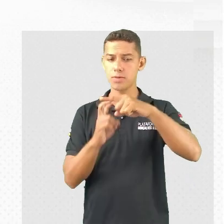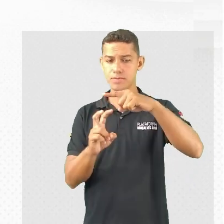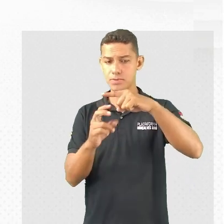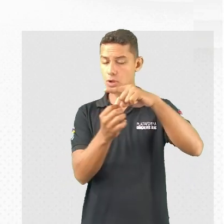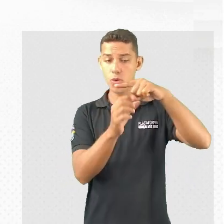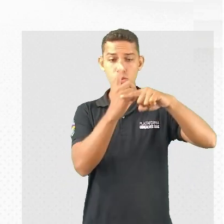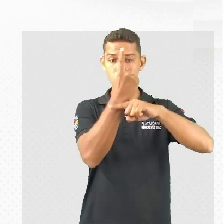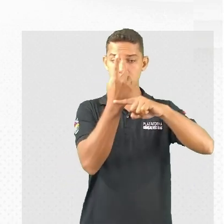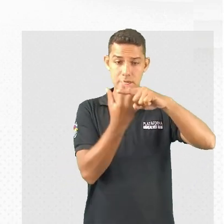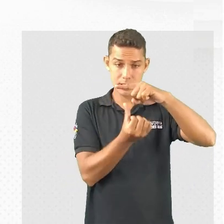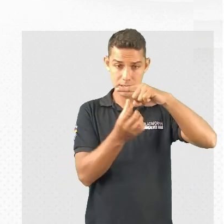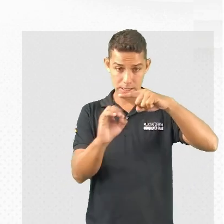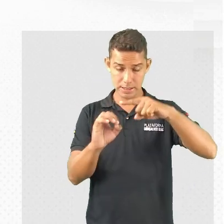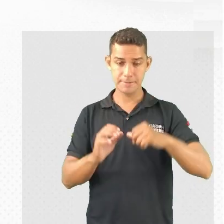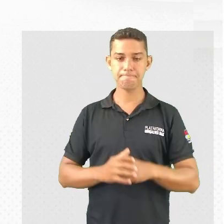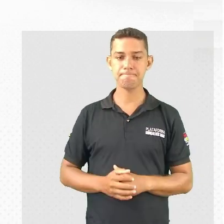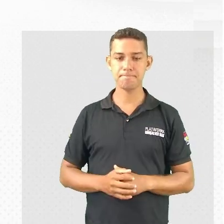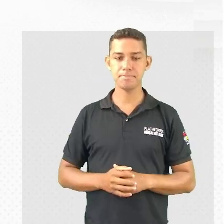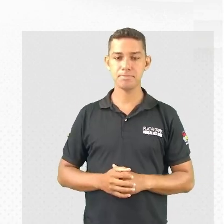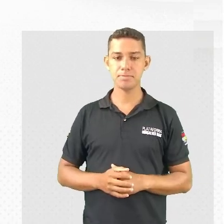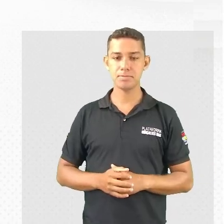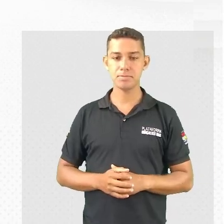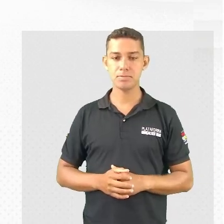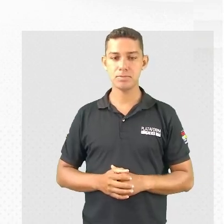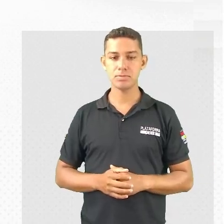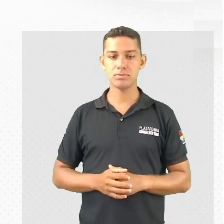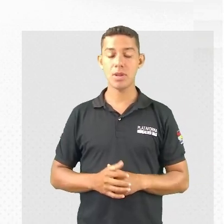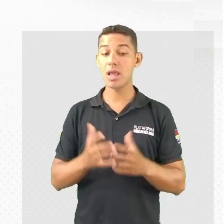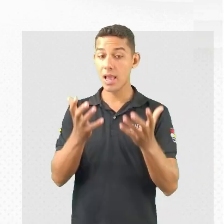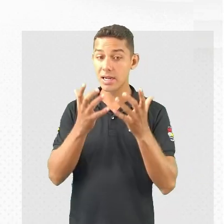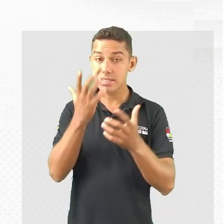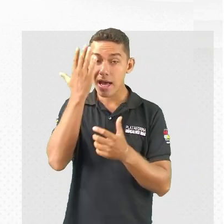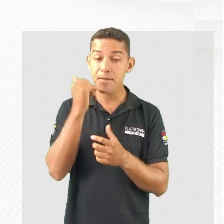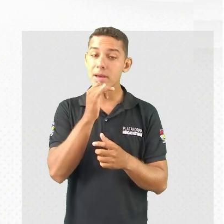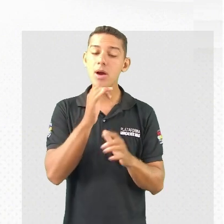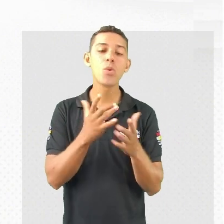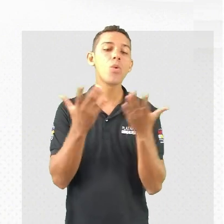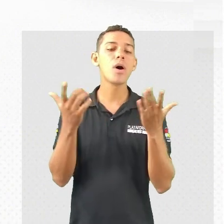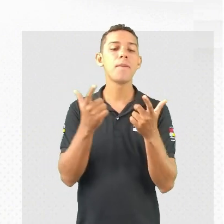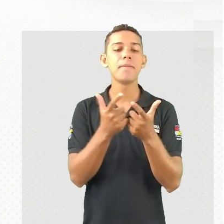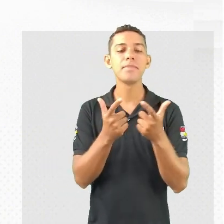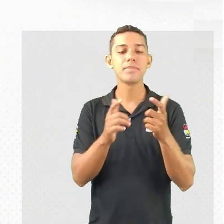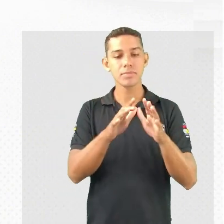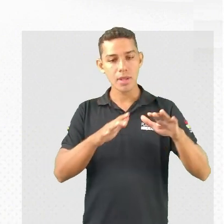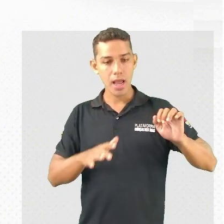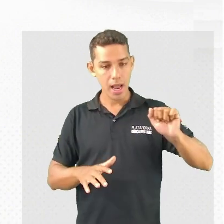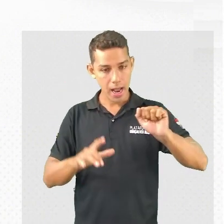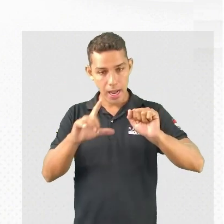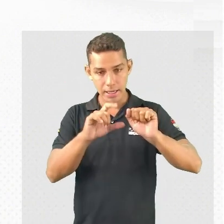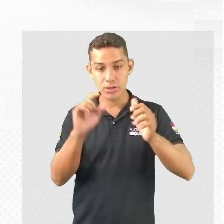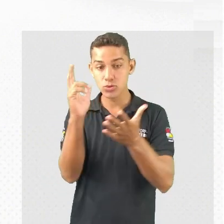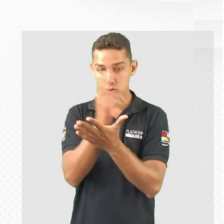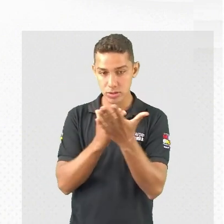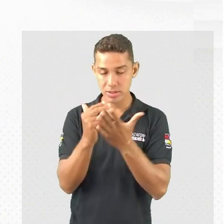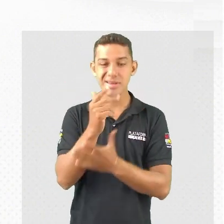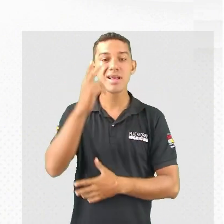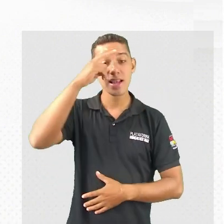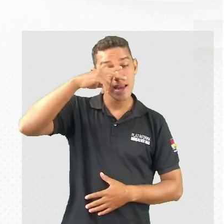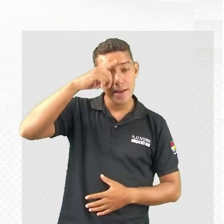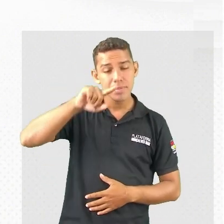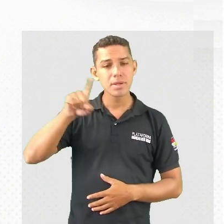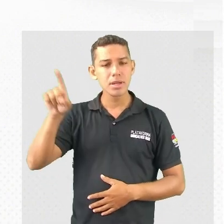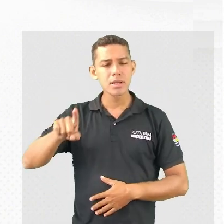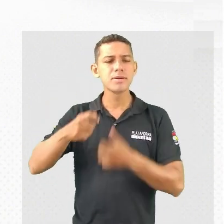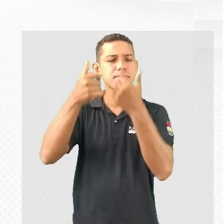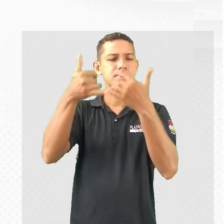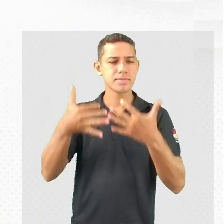60. Certo? E ele quer saber qual é a área no desenho. Lembre, turma, que eu